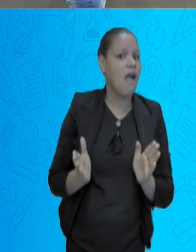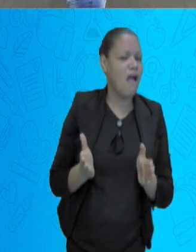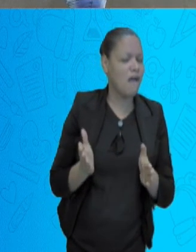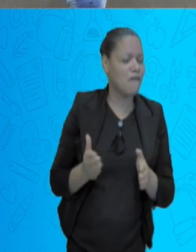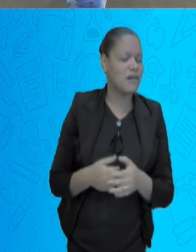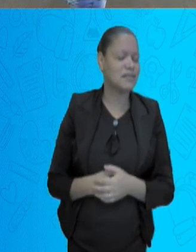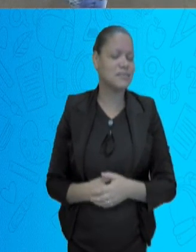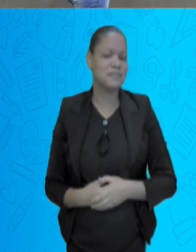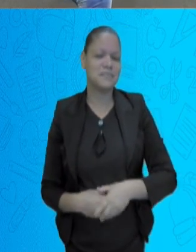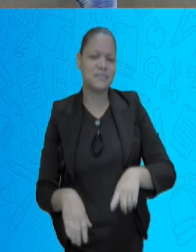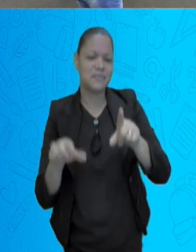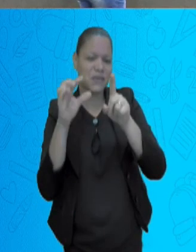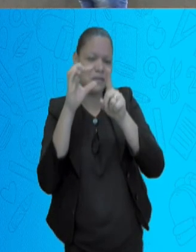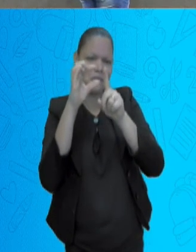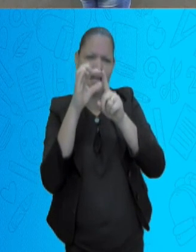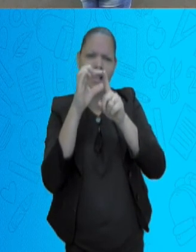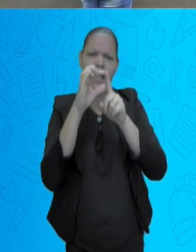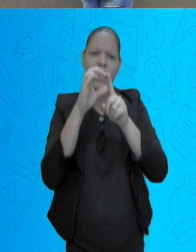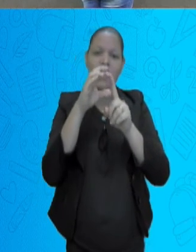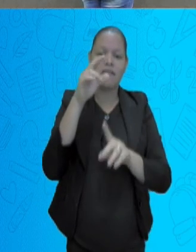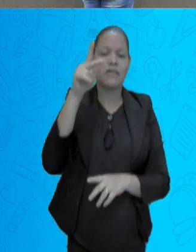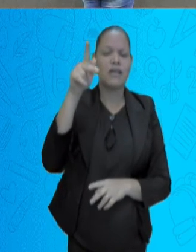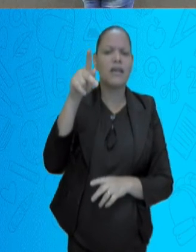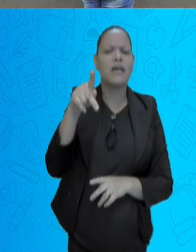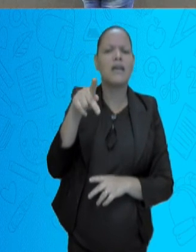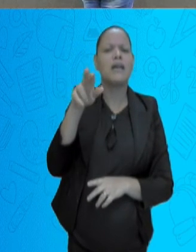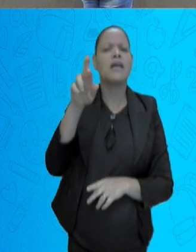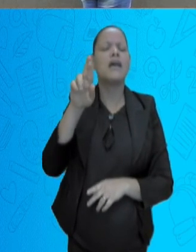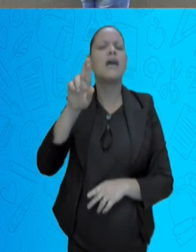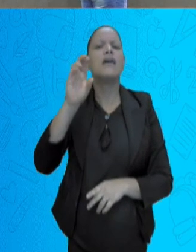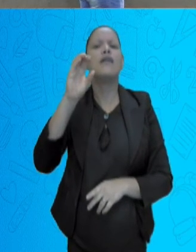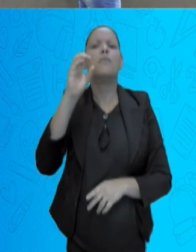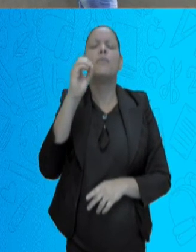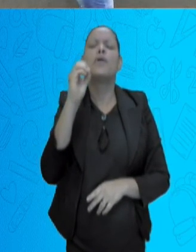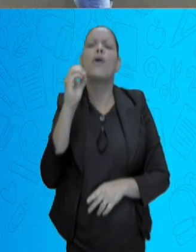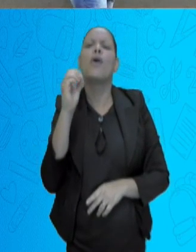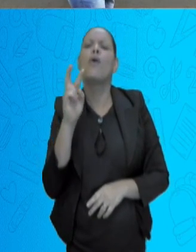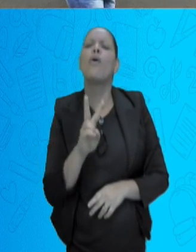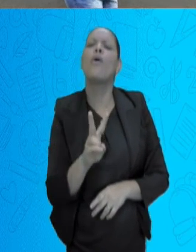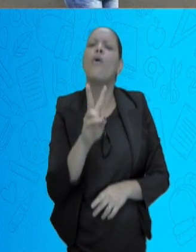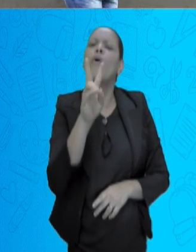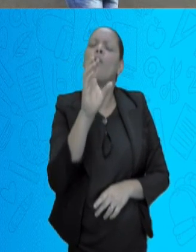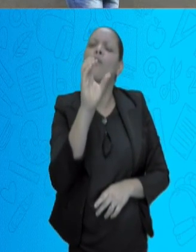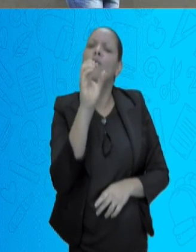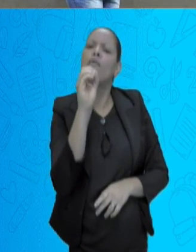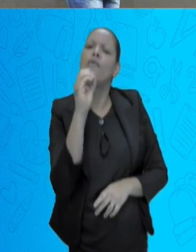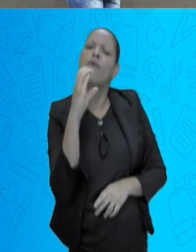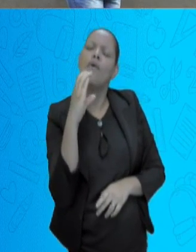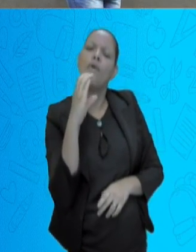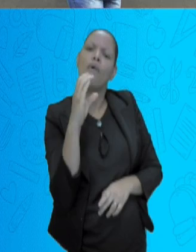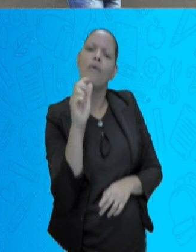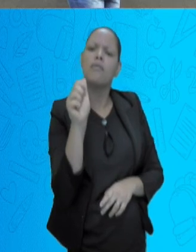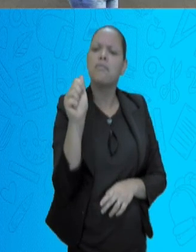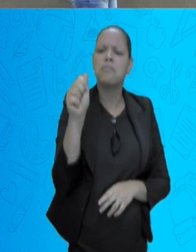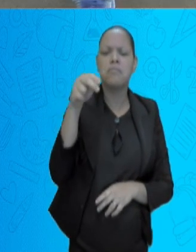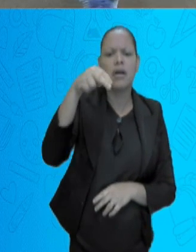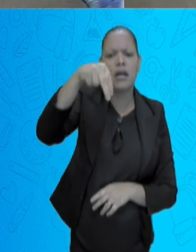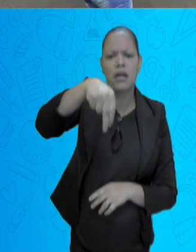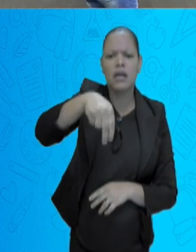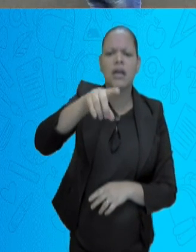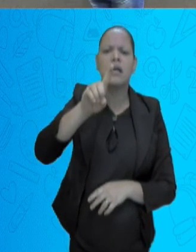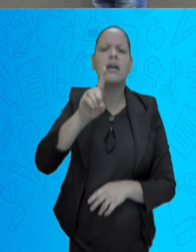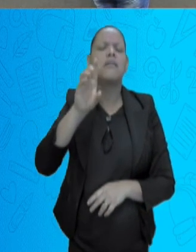Provocando. Eu tenho aqui a letra D. A letra D está dentro da regra P e B? Não